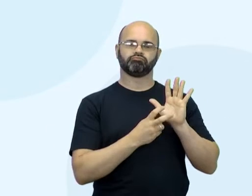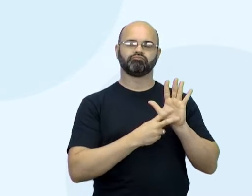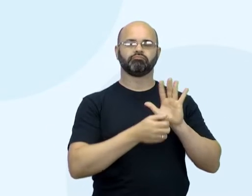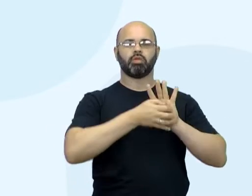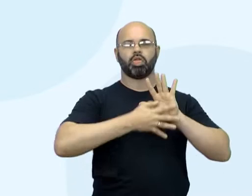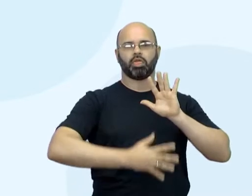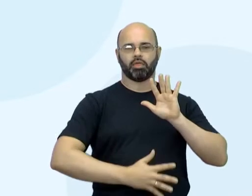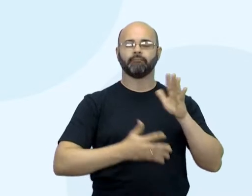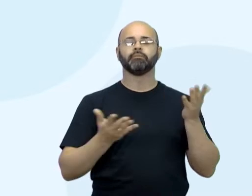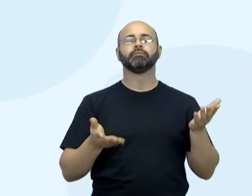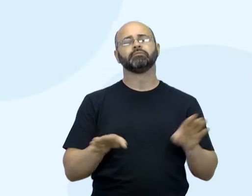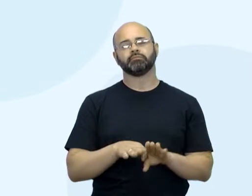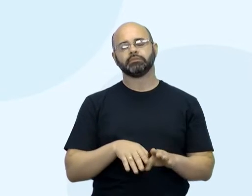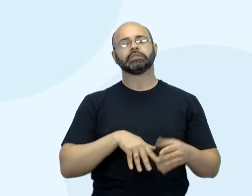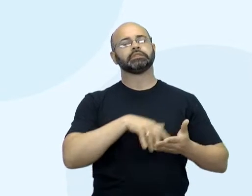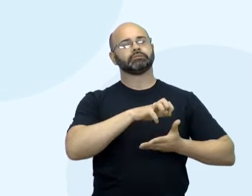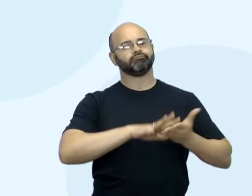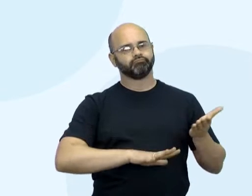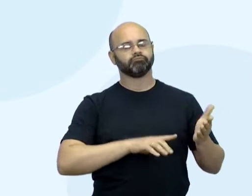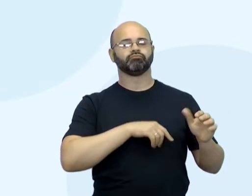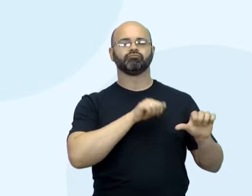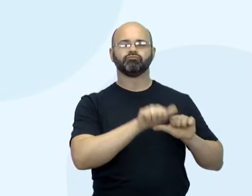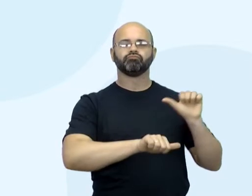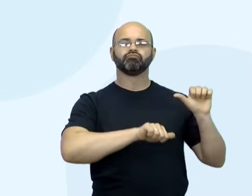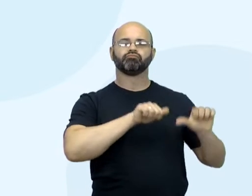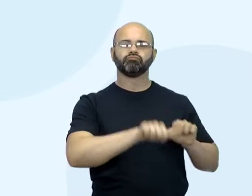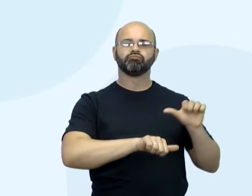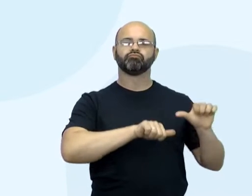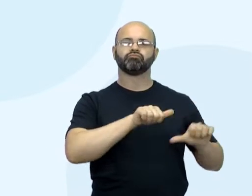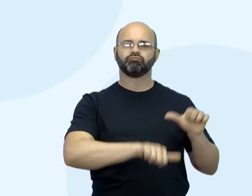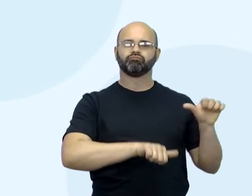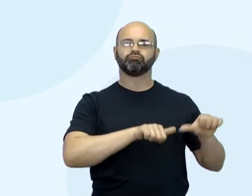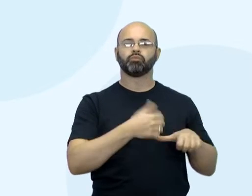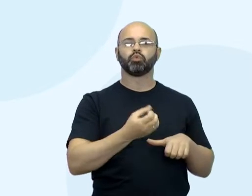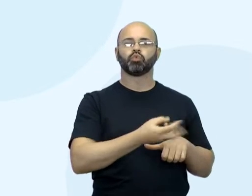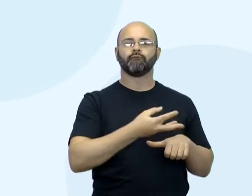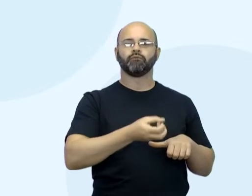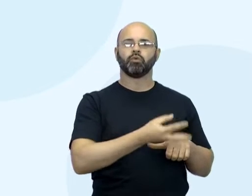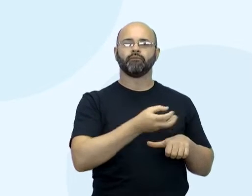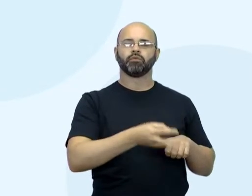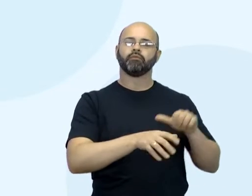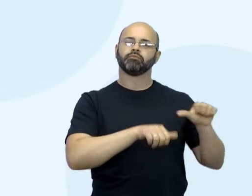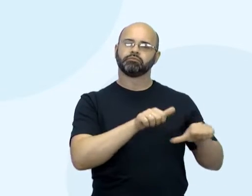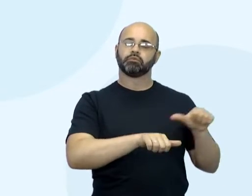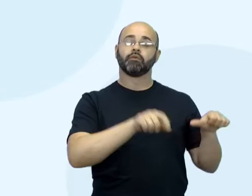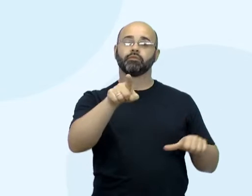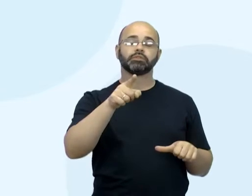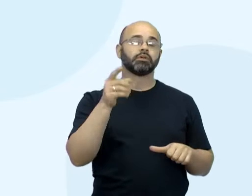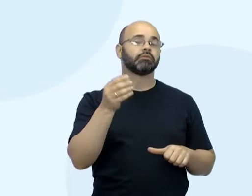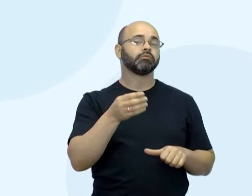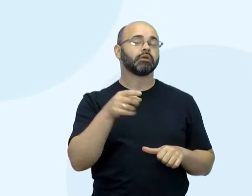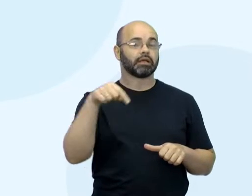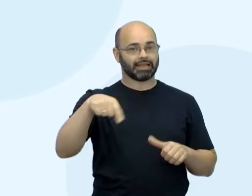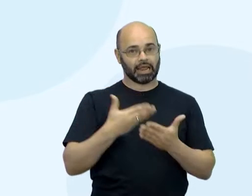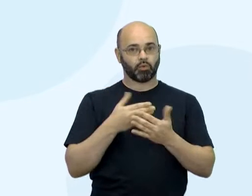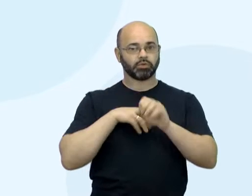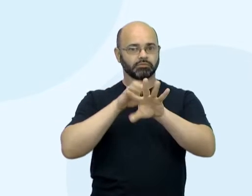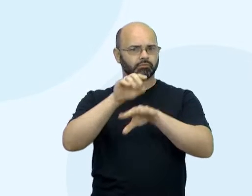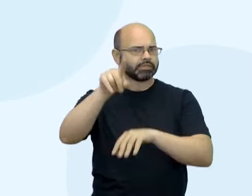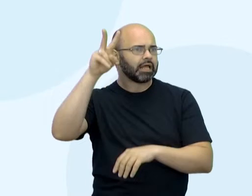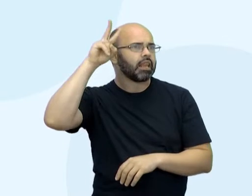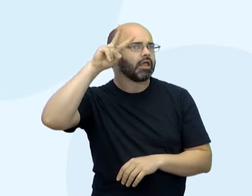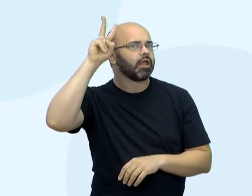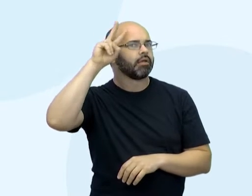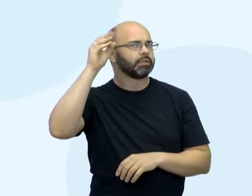as tarefas que periodicamente são atualizadas lá para você testar ali um pouco seu conhecimento, seu aproveitamento da aula. Não